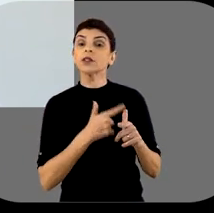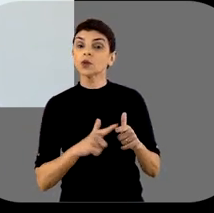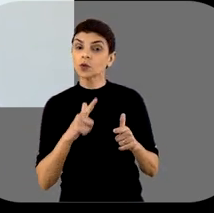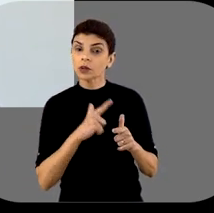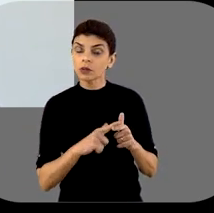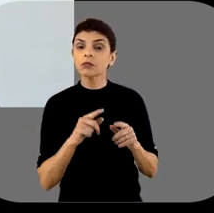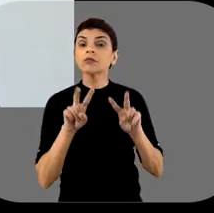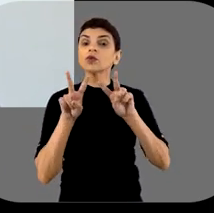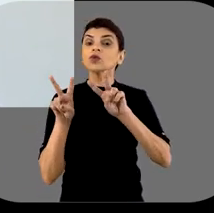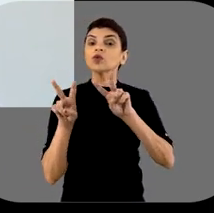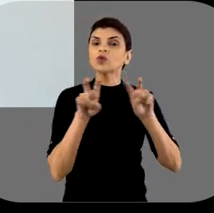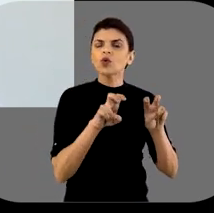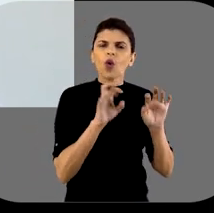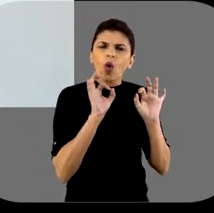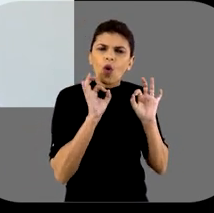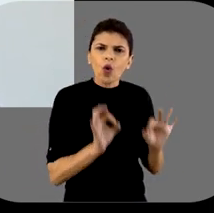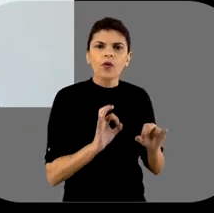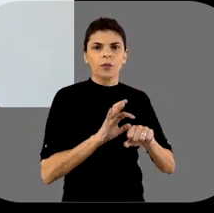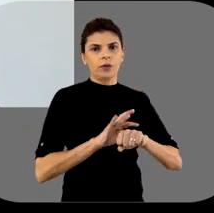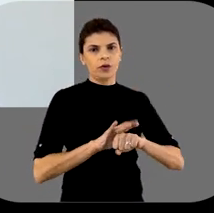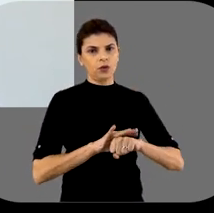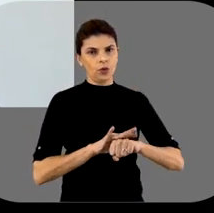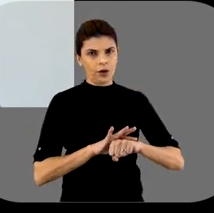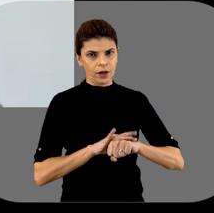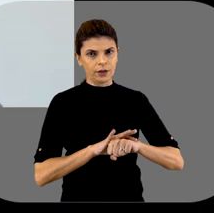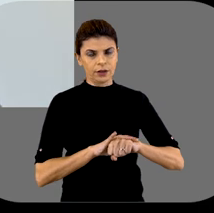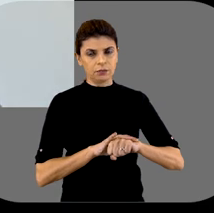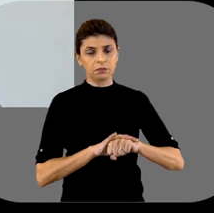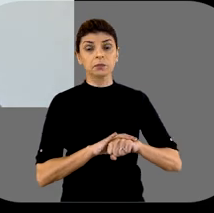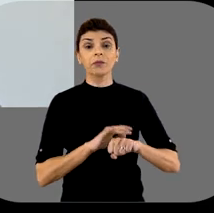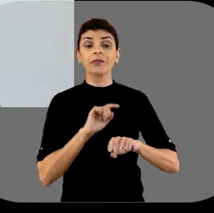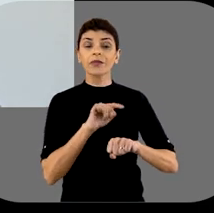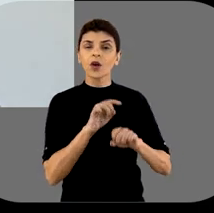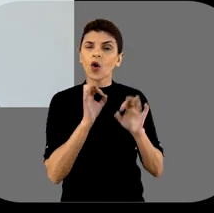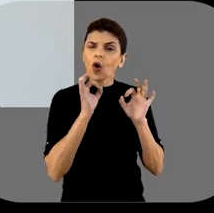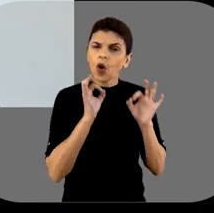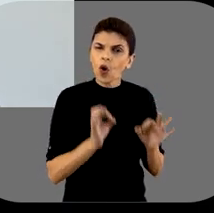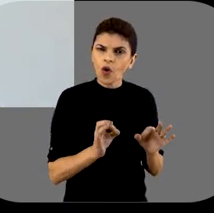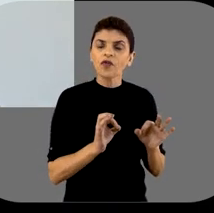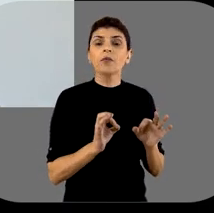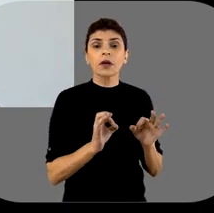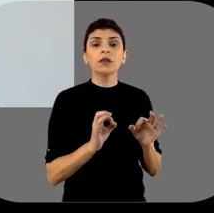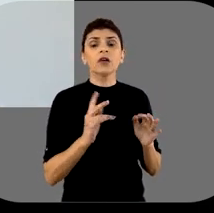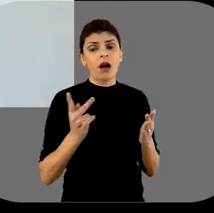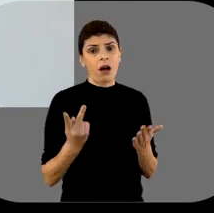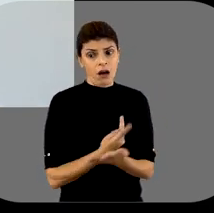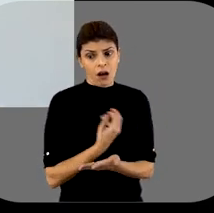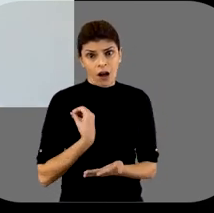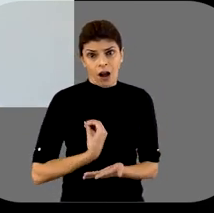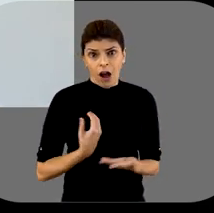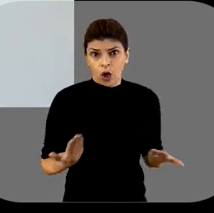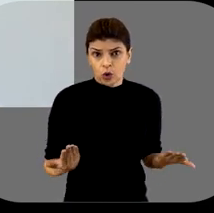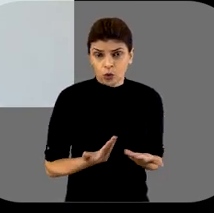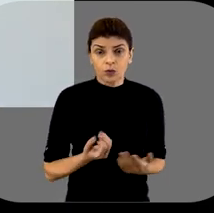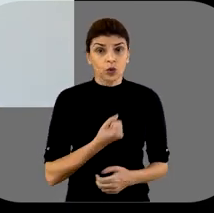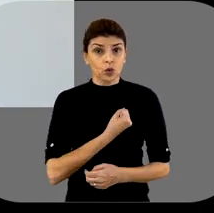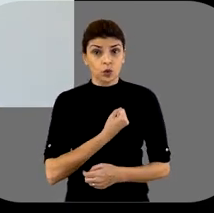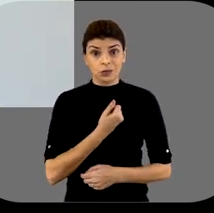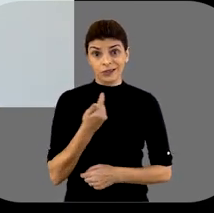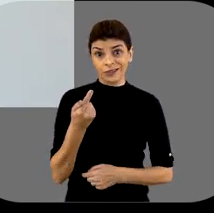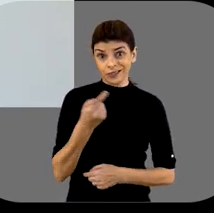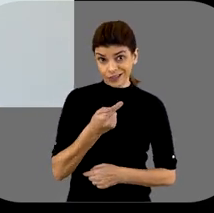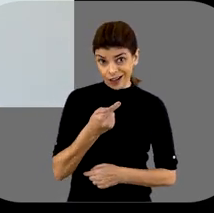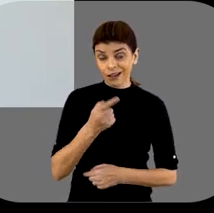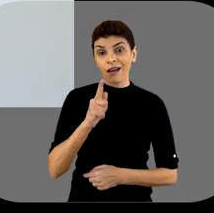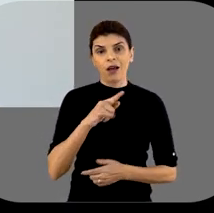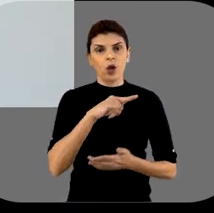casos é a definição de caso confirmado da doença. Essa definição de caso também foi atualizada nessa versão número 7